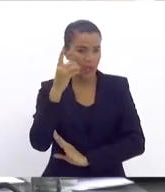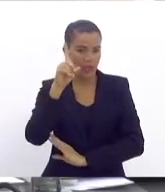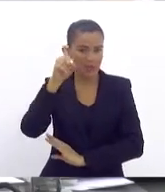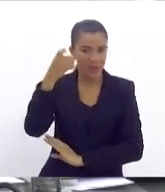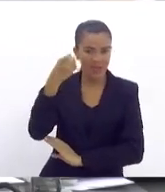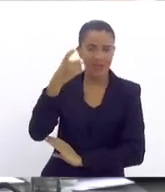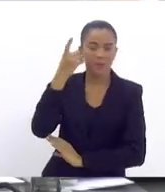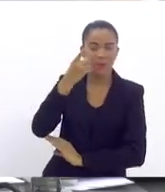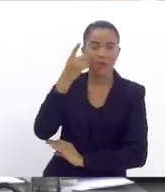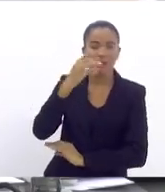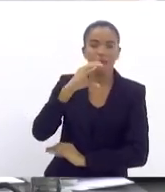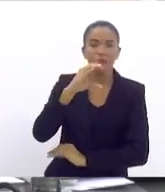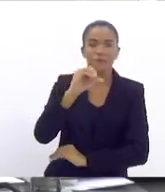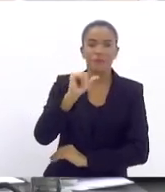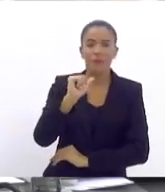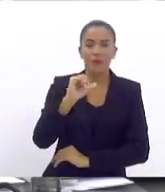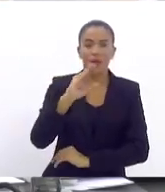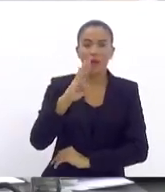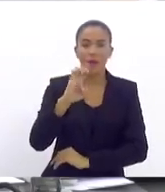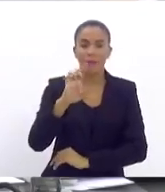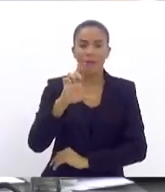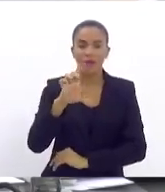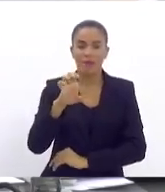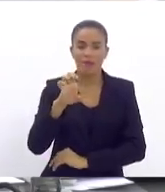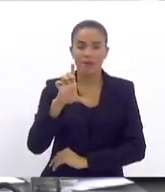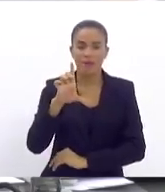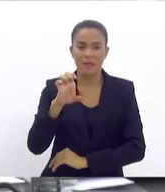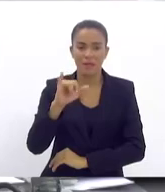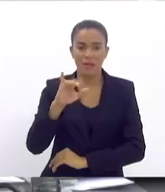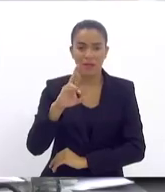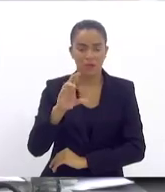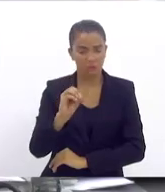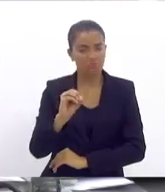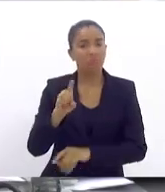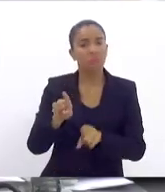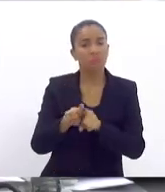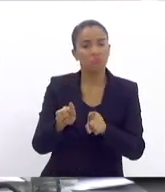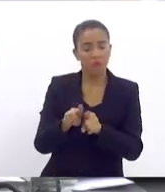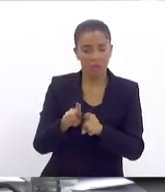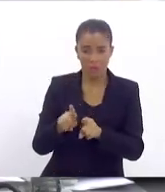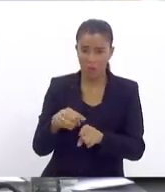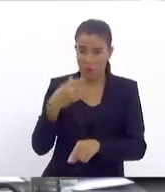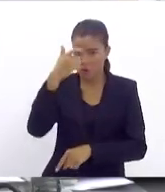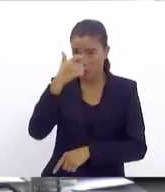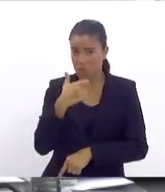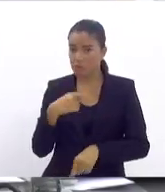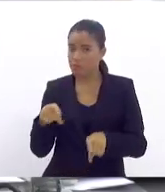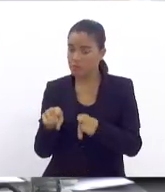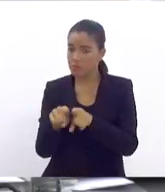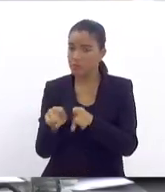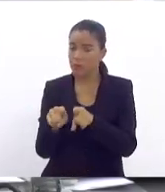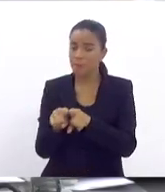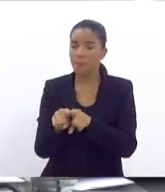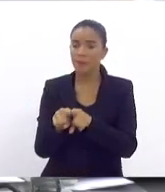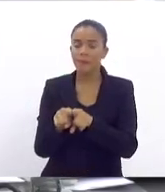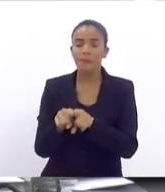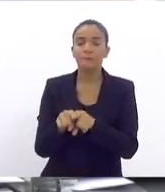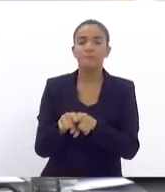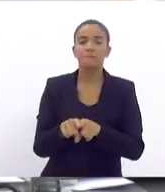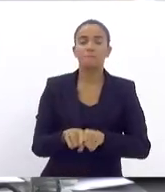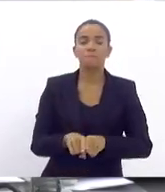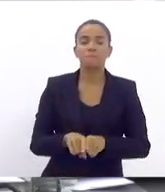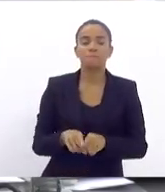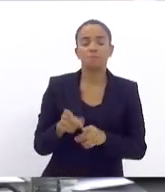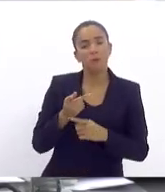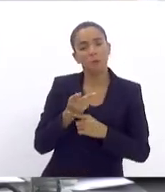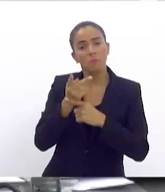realidade posta naquele contexto. E hoje... já, e aí faço vem